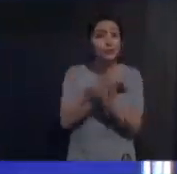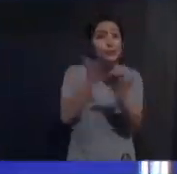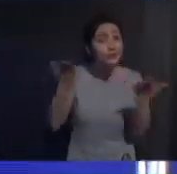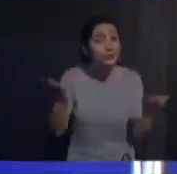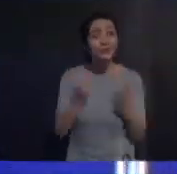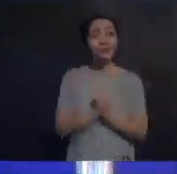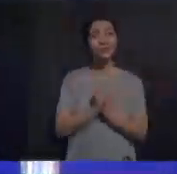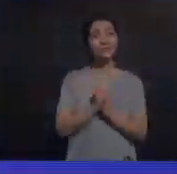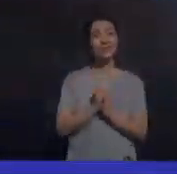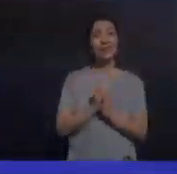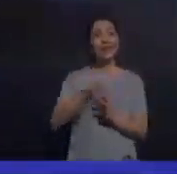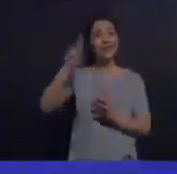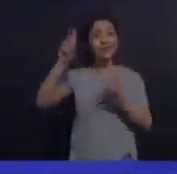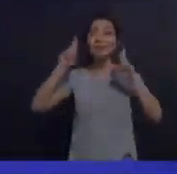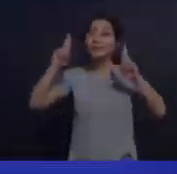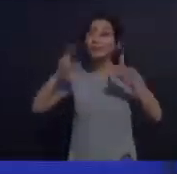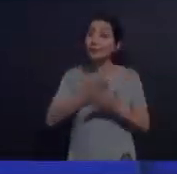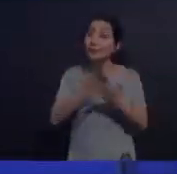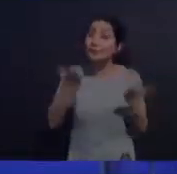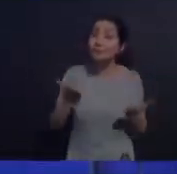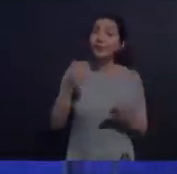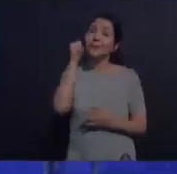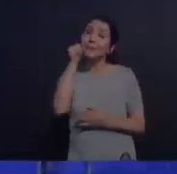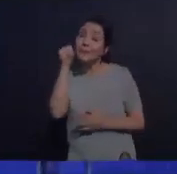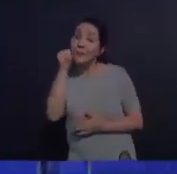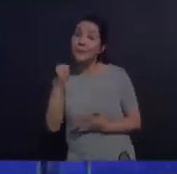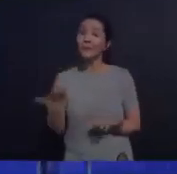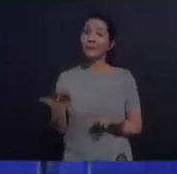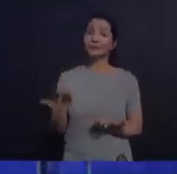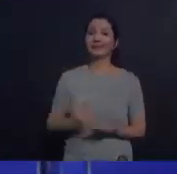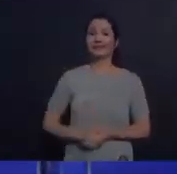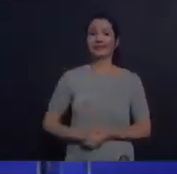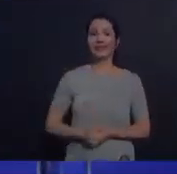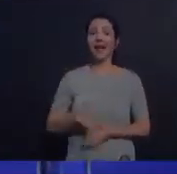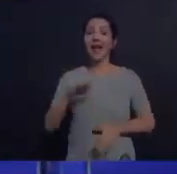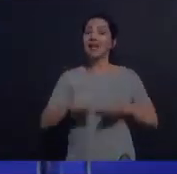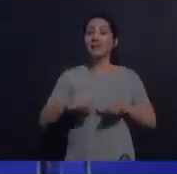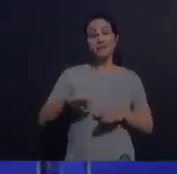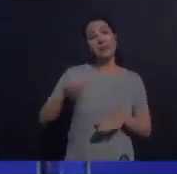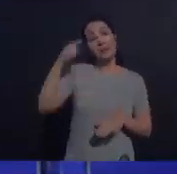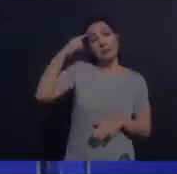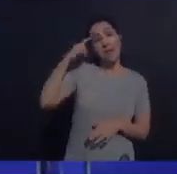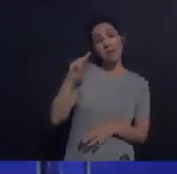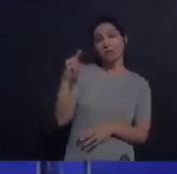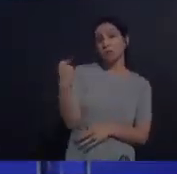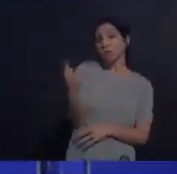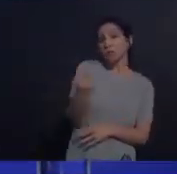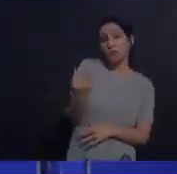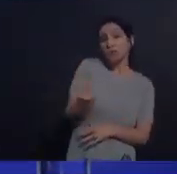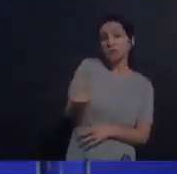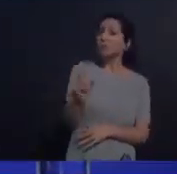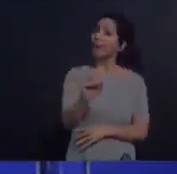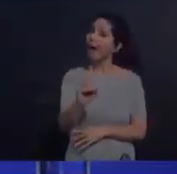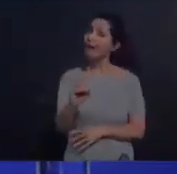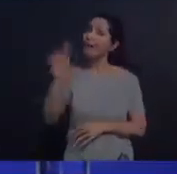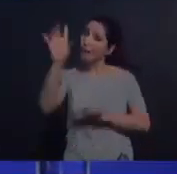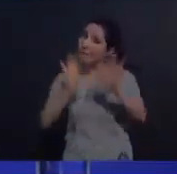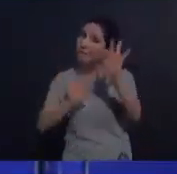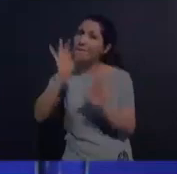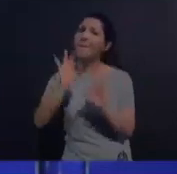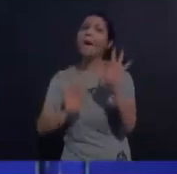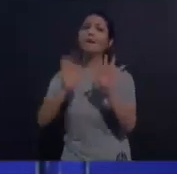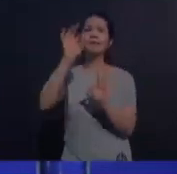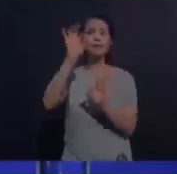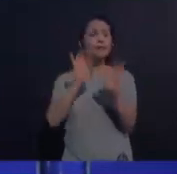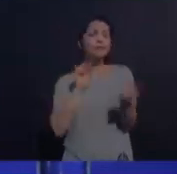está torcendo por você moça que está aqui hoje você não está sozinha nos seus sonhos deus tem projetos